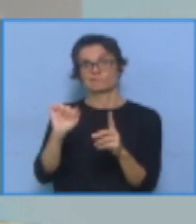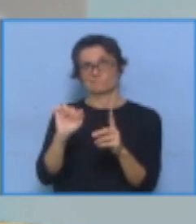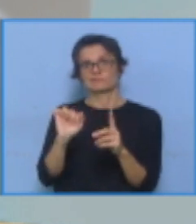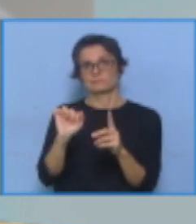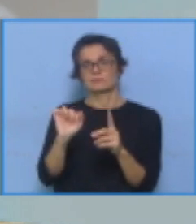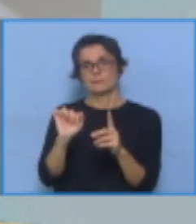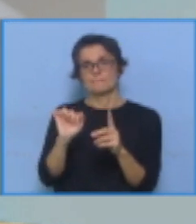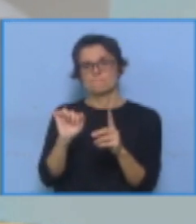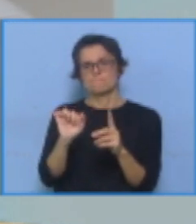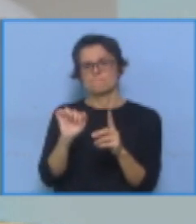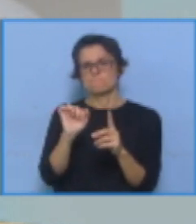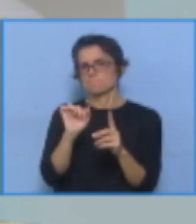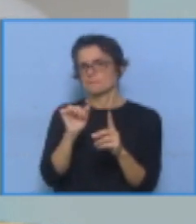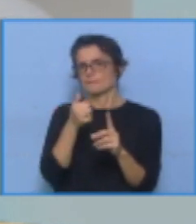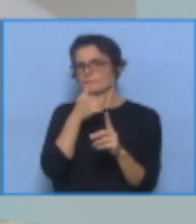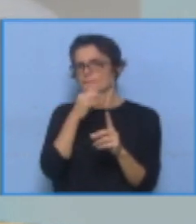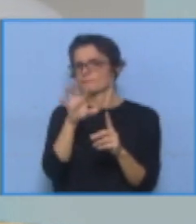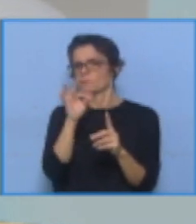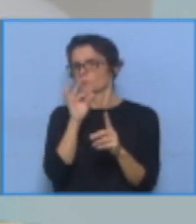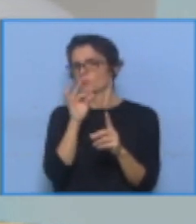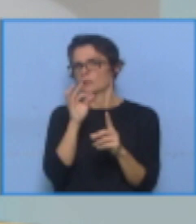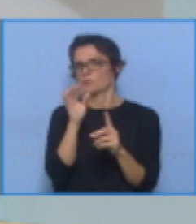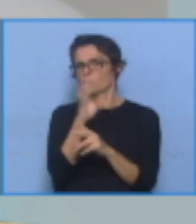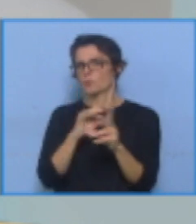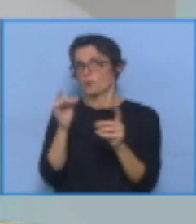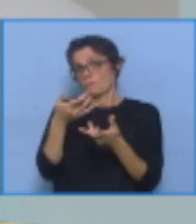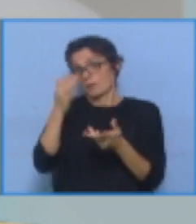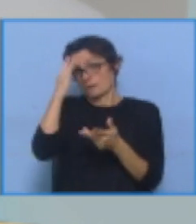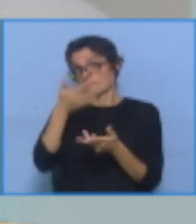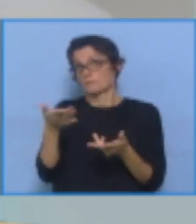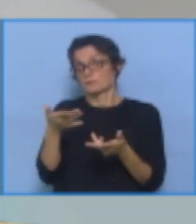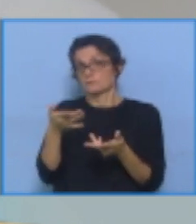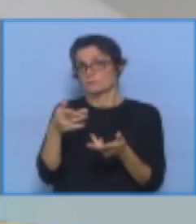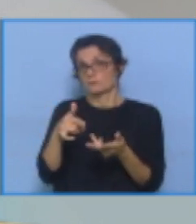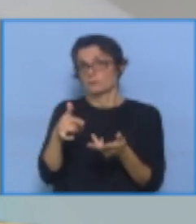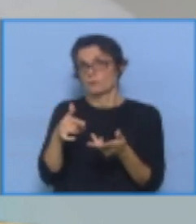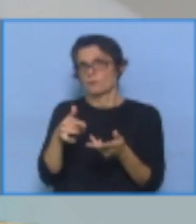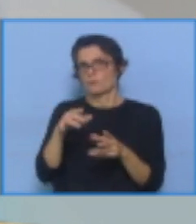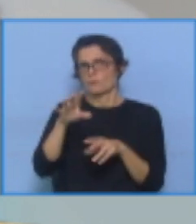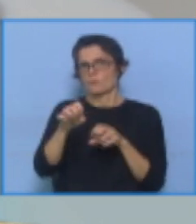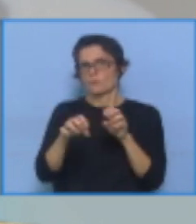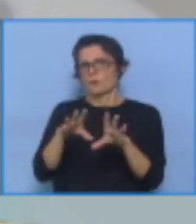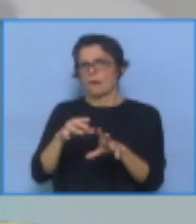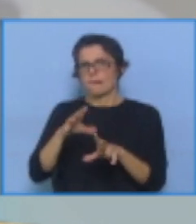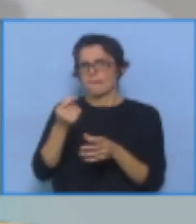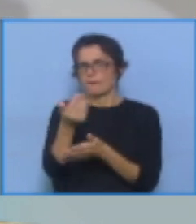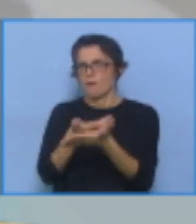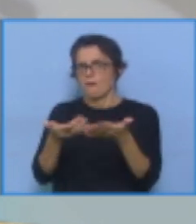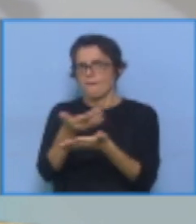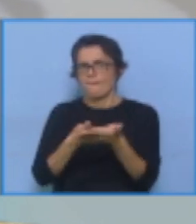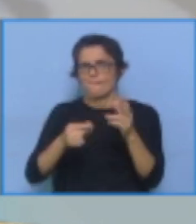esta opção preferencial, uma Europa tão dominada pelas buscas económicas, dos